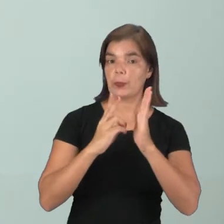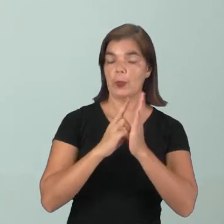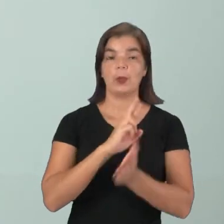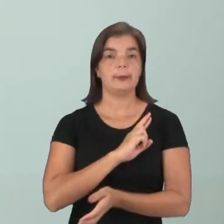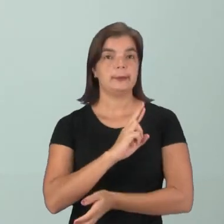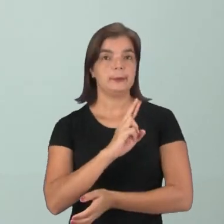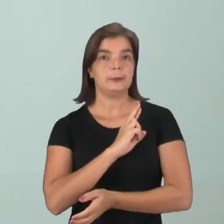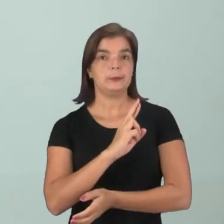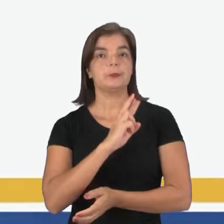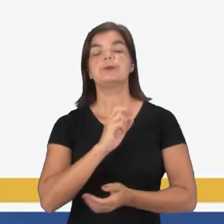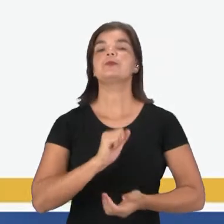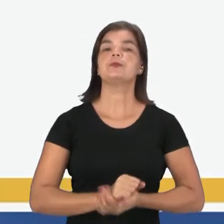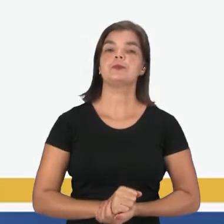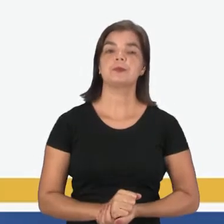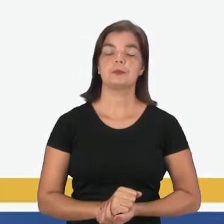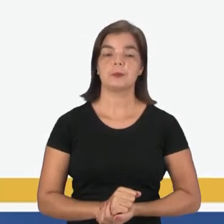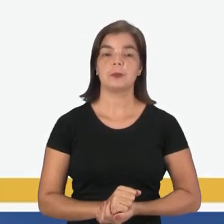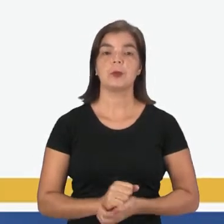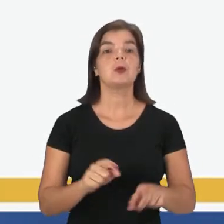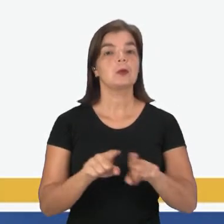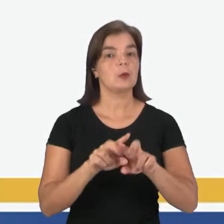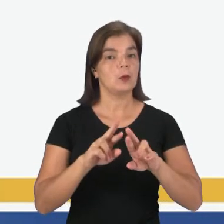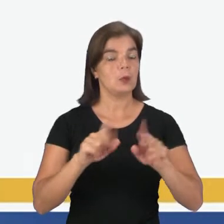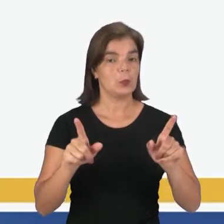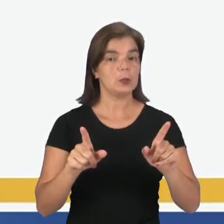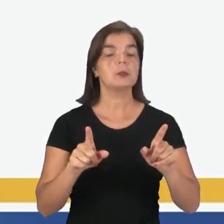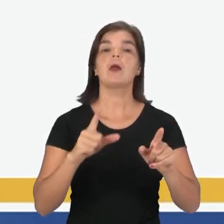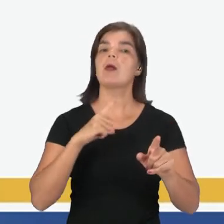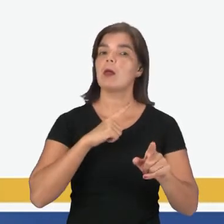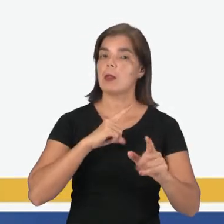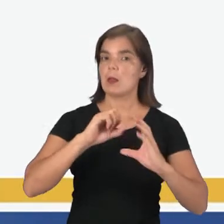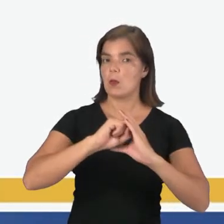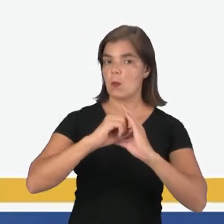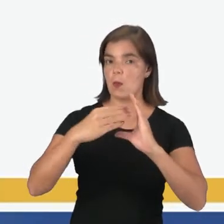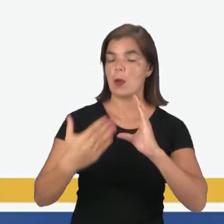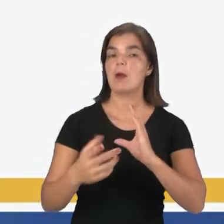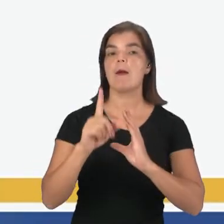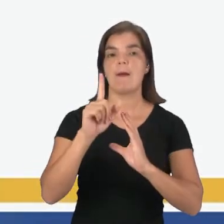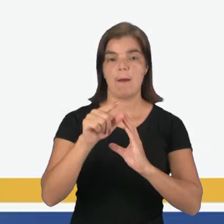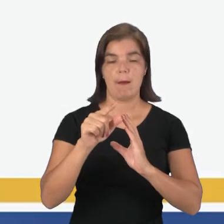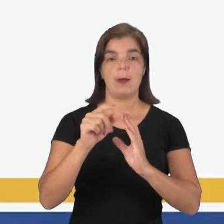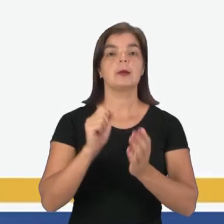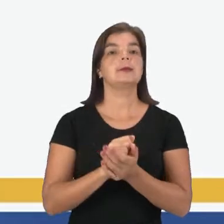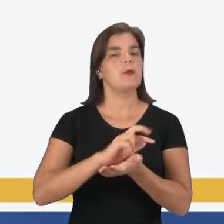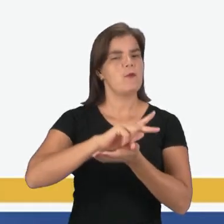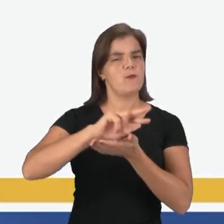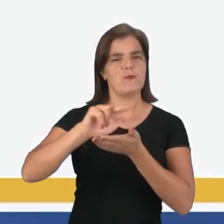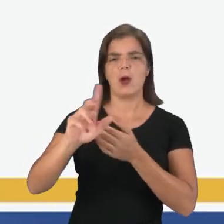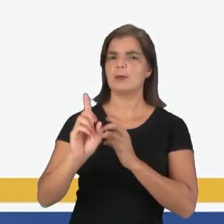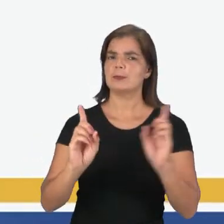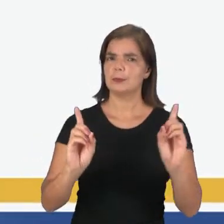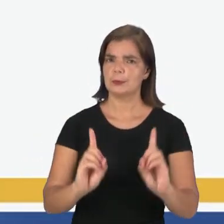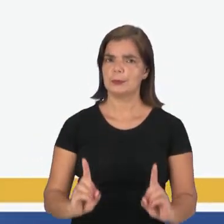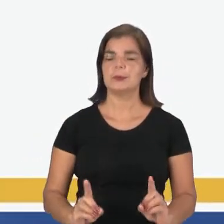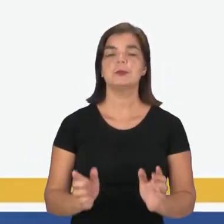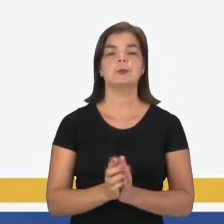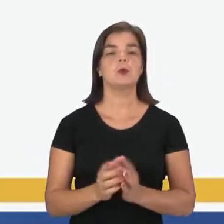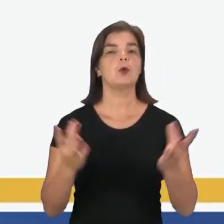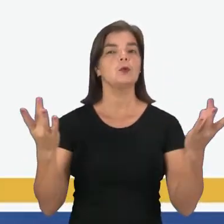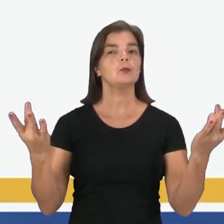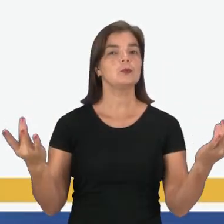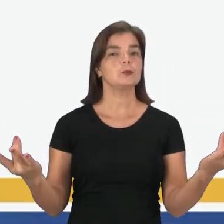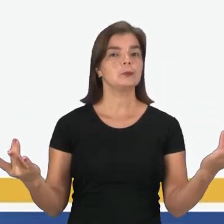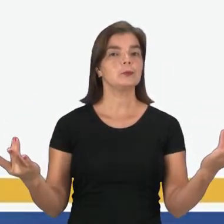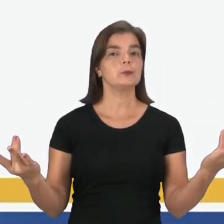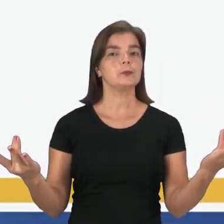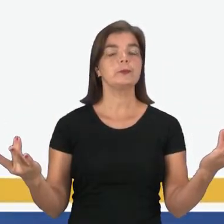religiões indígenas são diferentes entre si, mas uma característica delas, elas são politeístas.